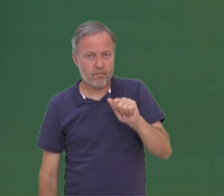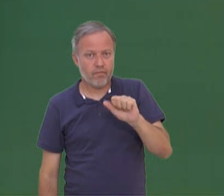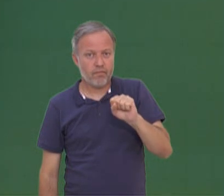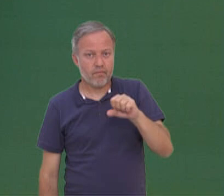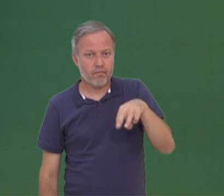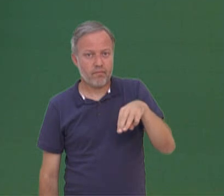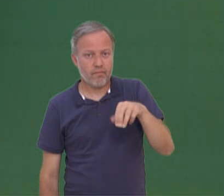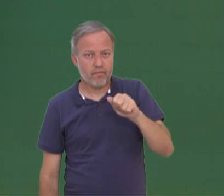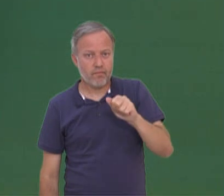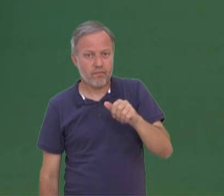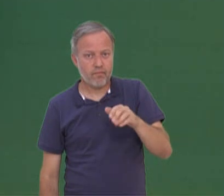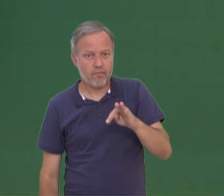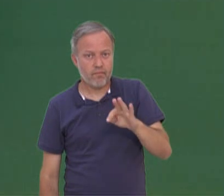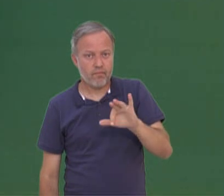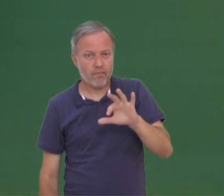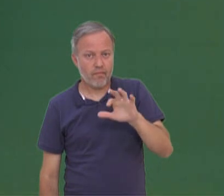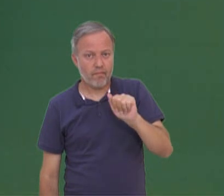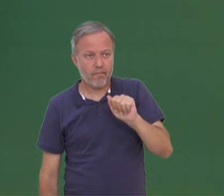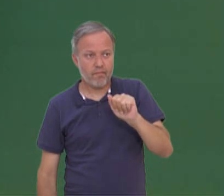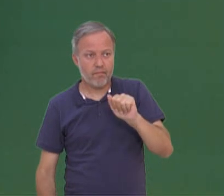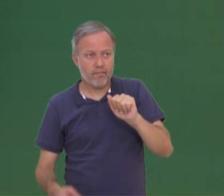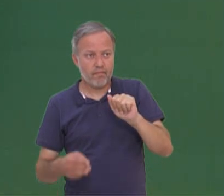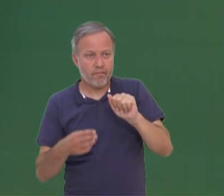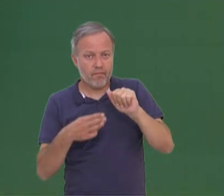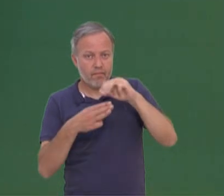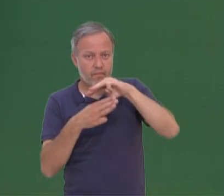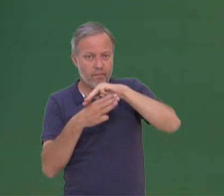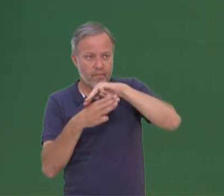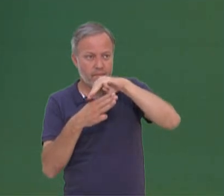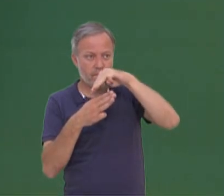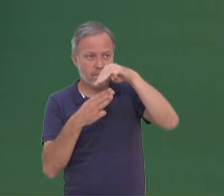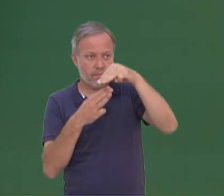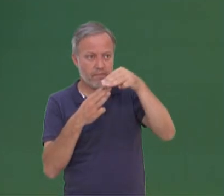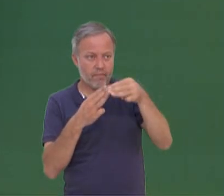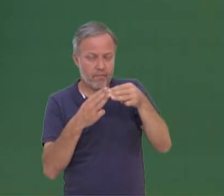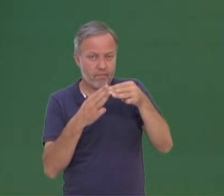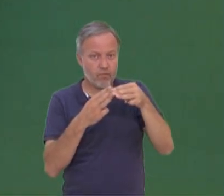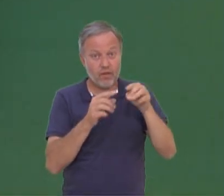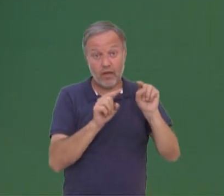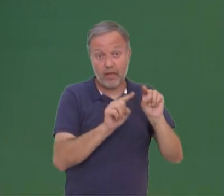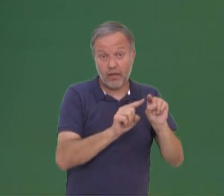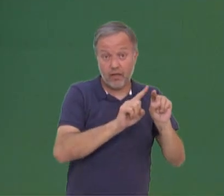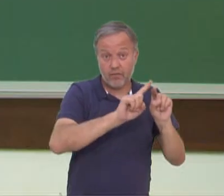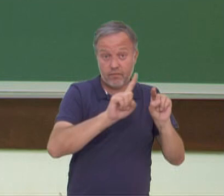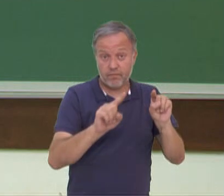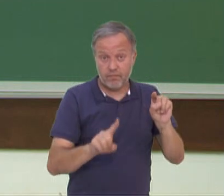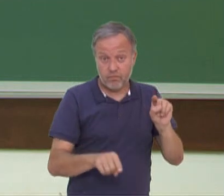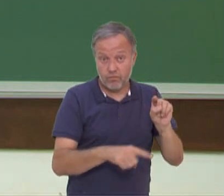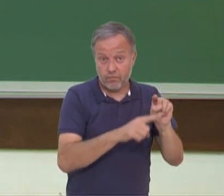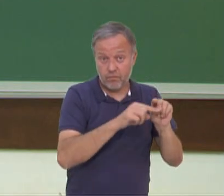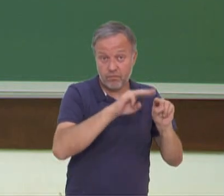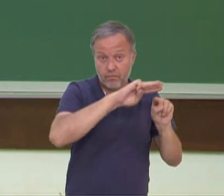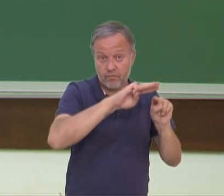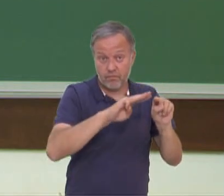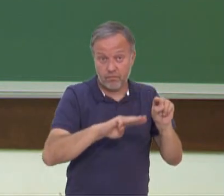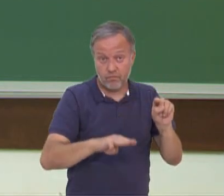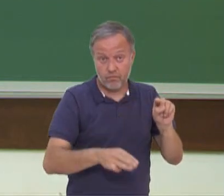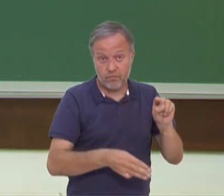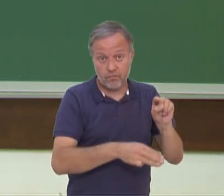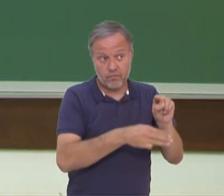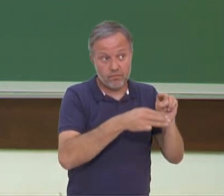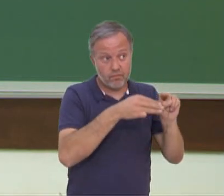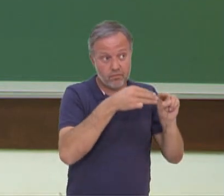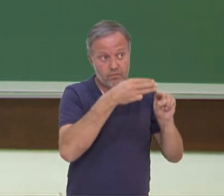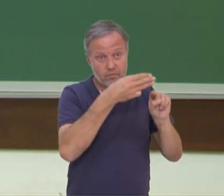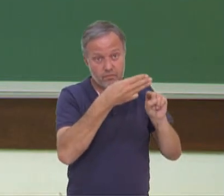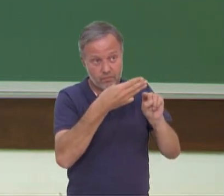feitas de membrana. Aqui uma membrana bem grande. Gente, é isso aí. A célula tem